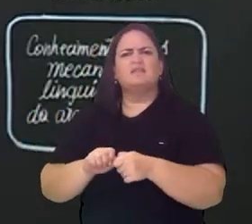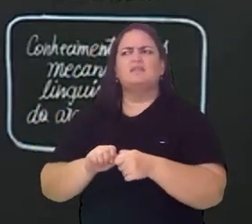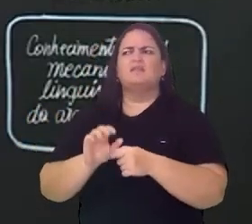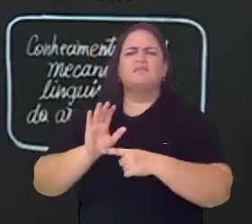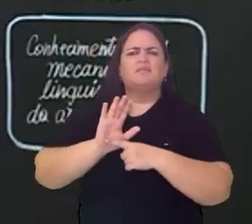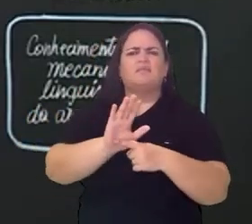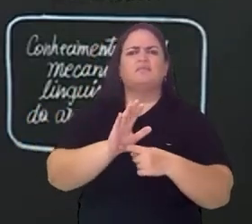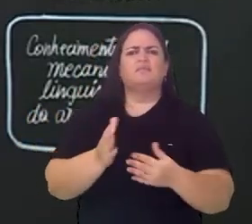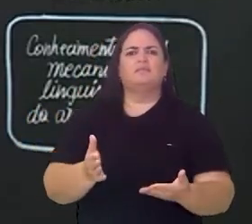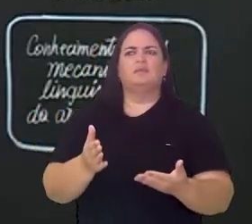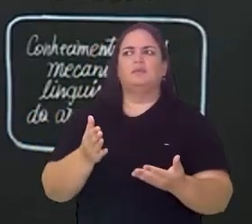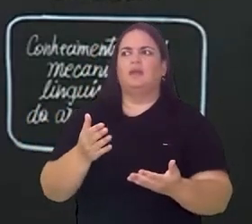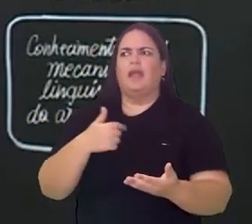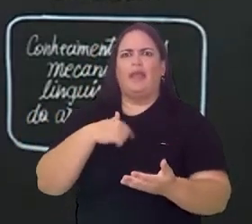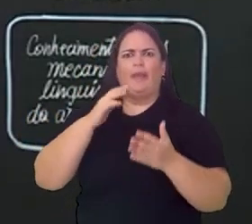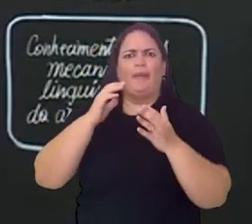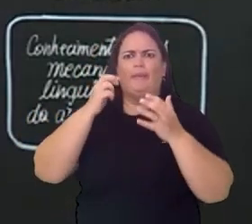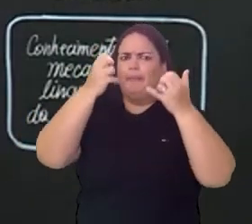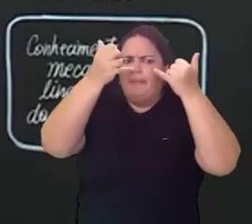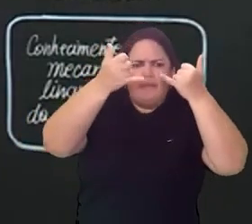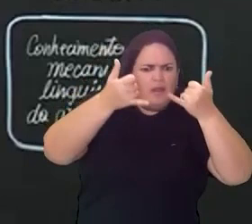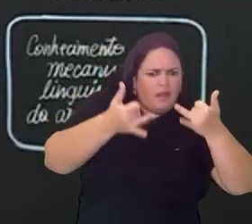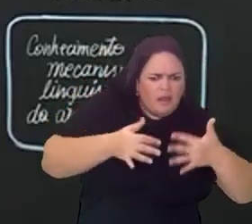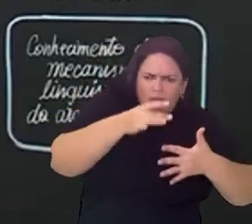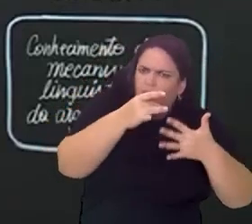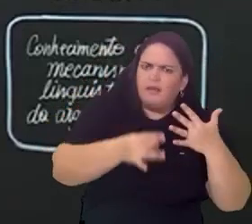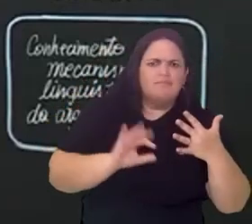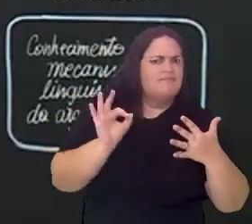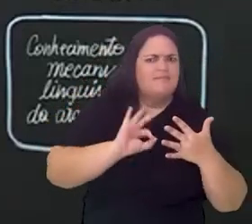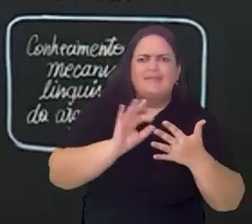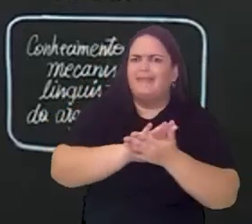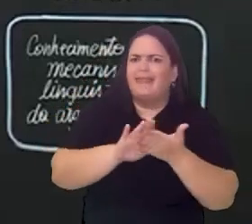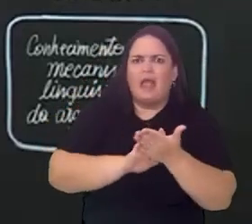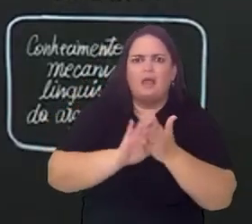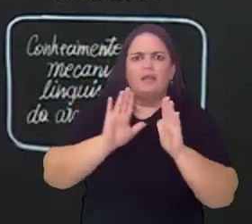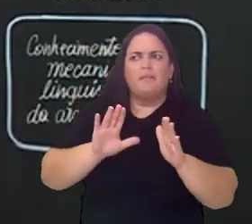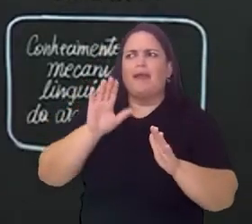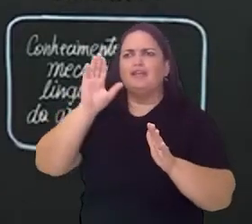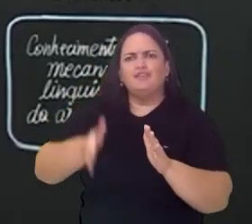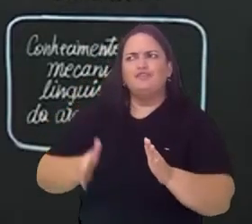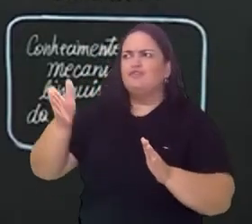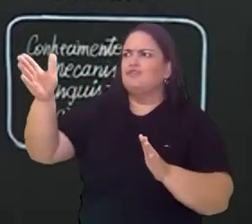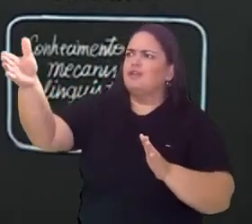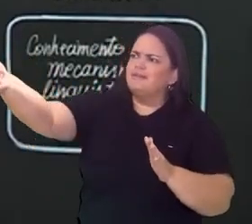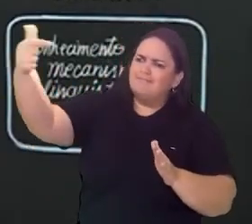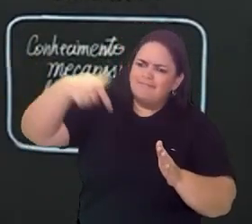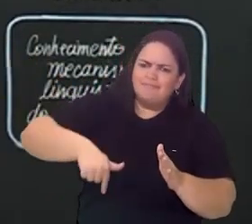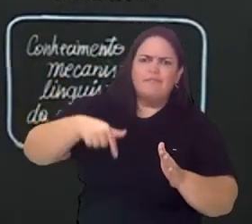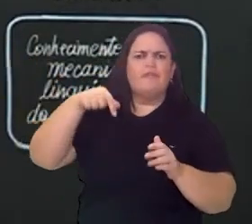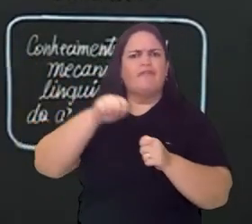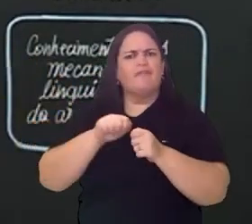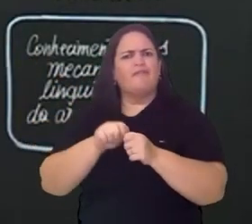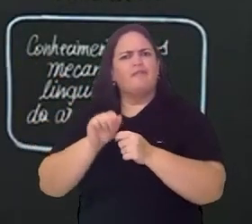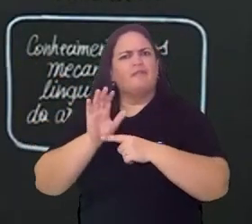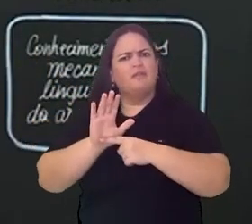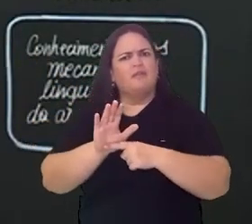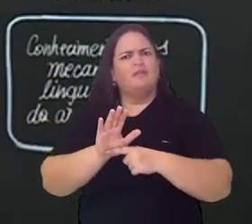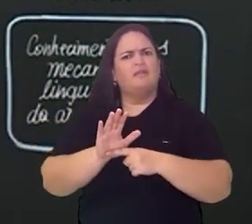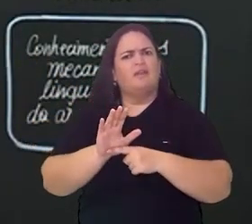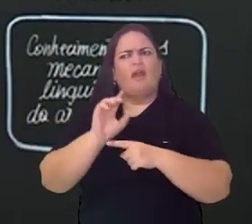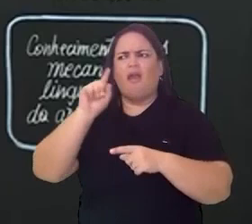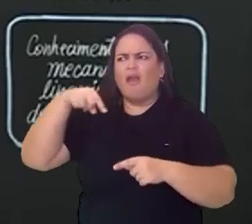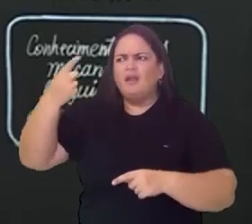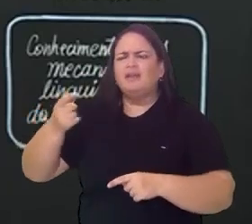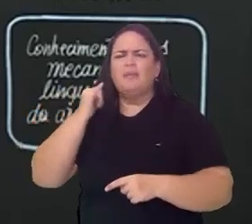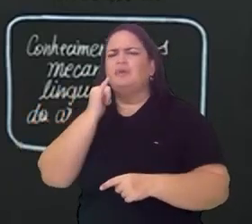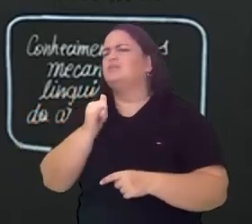qual é o problema e já estou dizendo que alguém tem que fazer alguma coisa para um problema que eu nem expliquei. E depois eu ainda digo que para tudo há uma